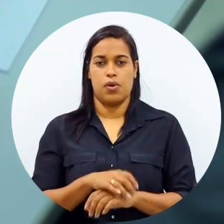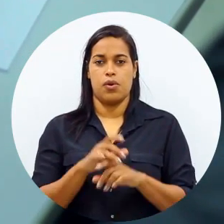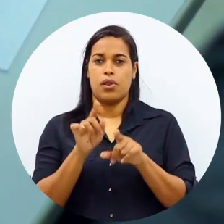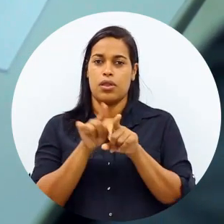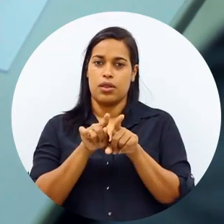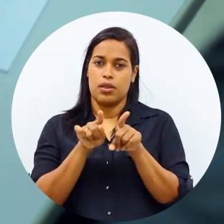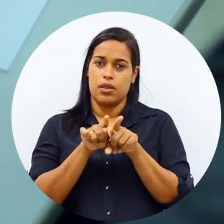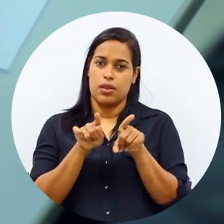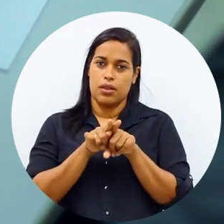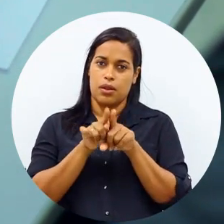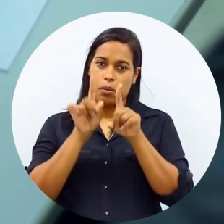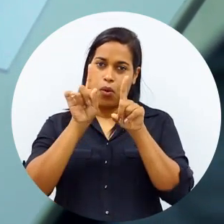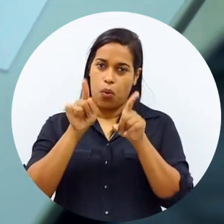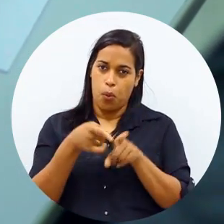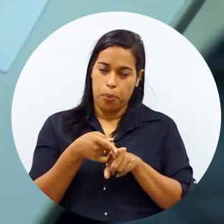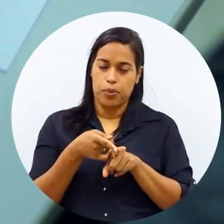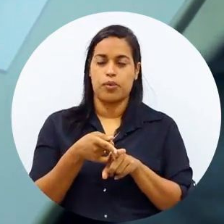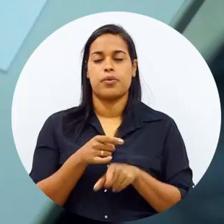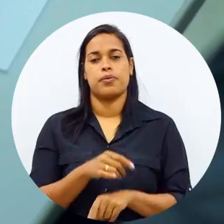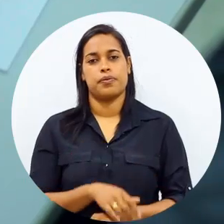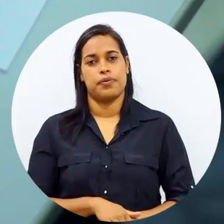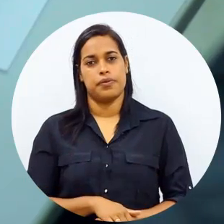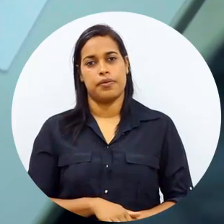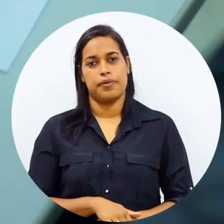um cubo,